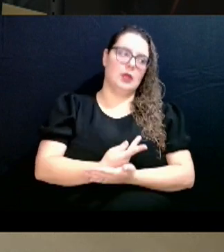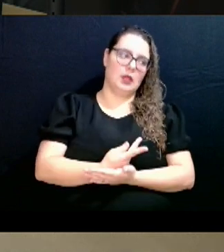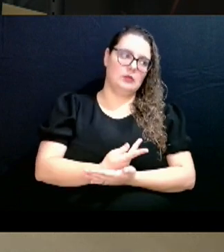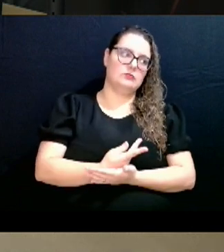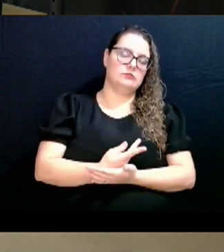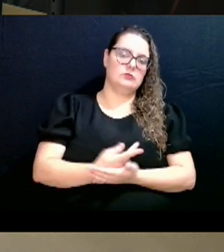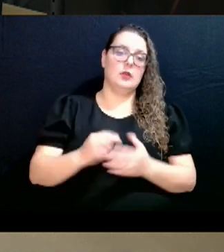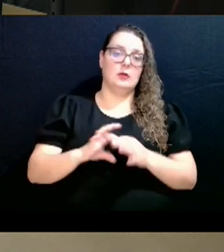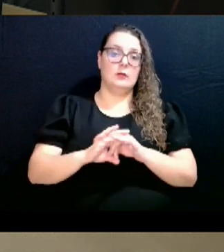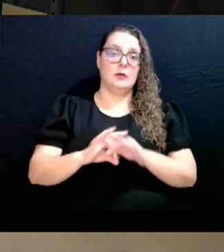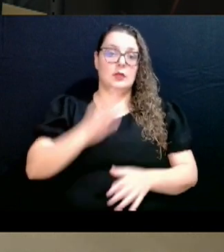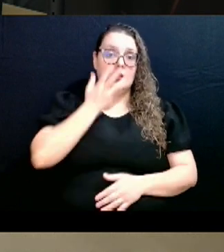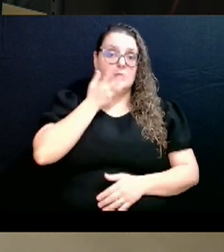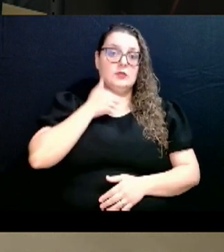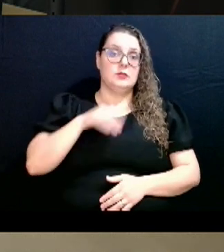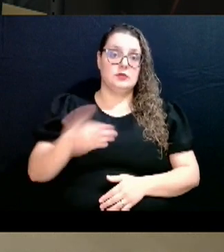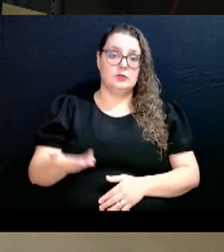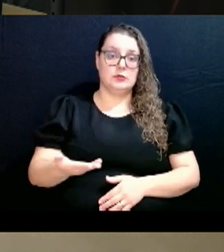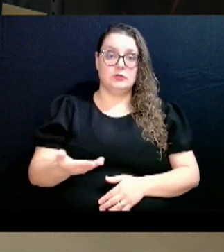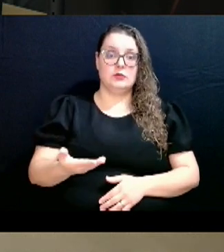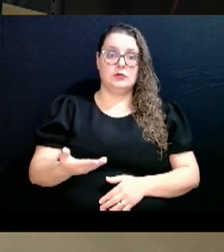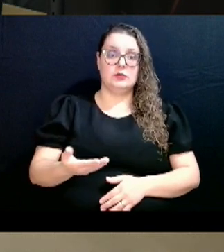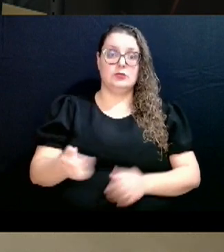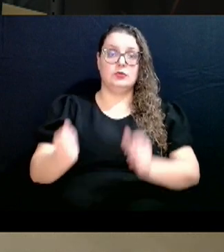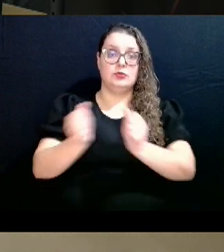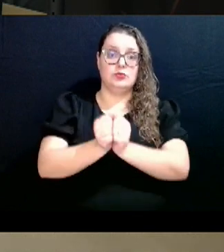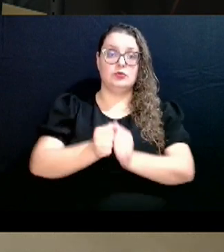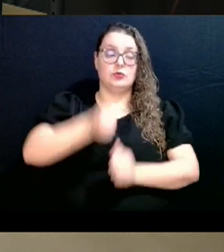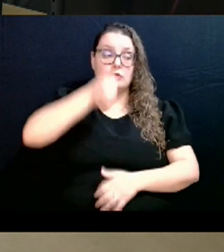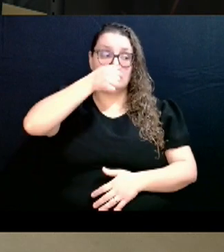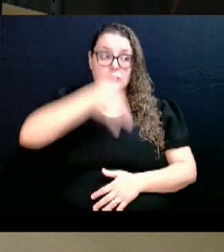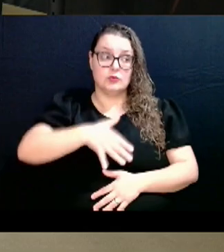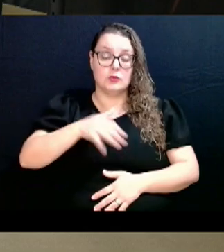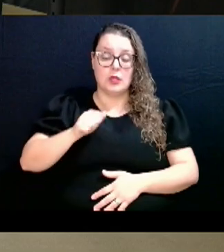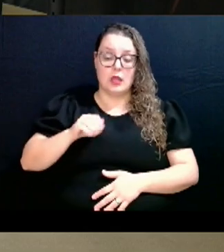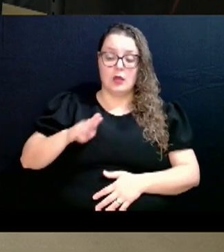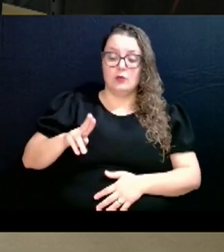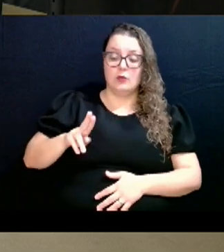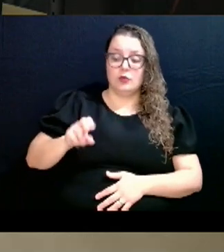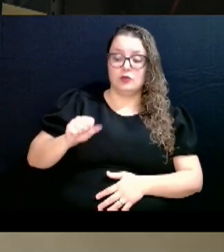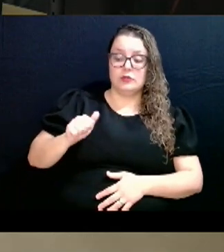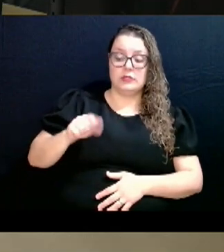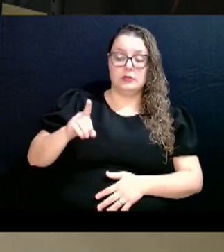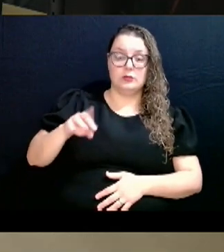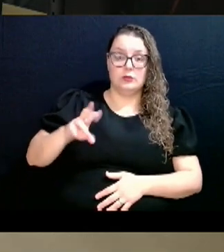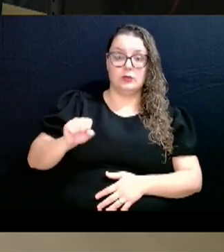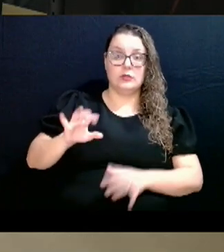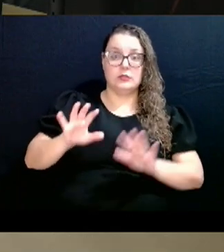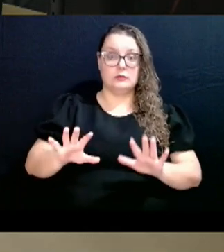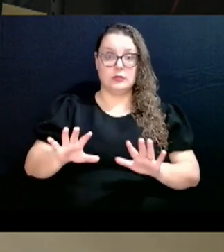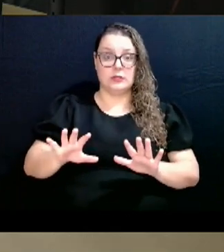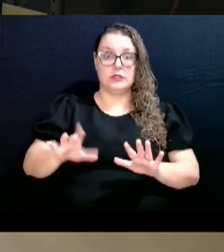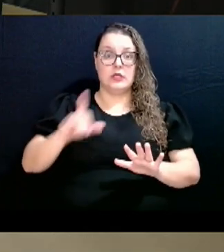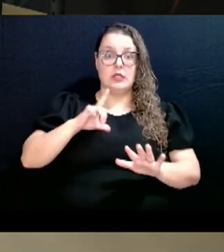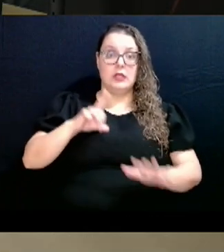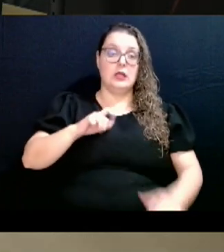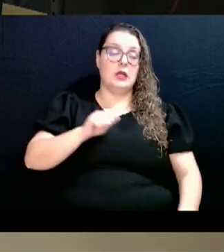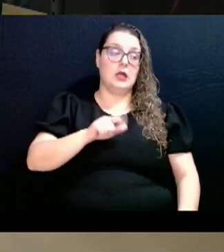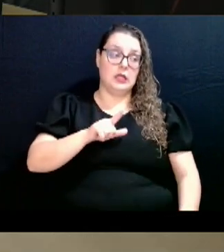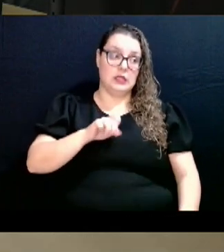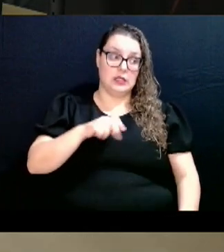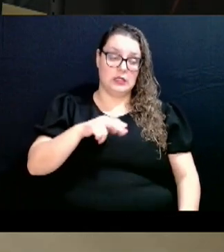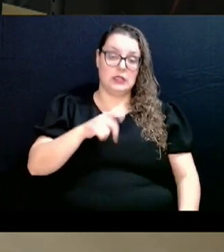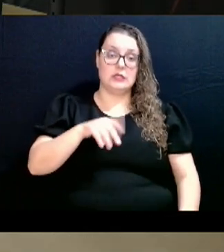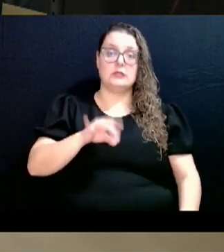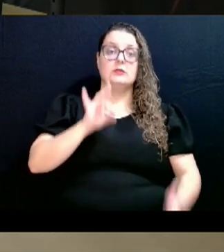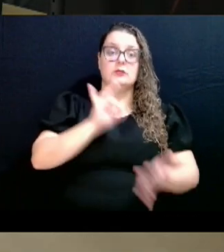crianças com os abusadores. Mas, na verdade, tirando a lei, a gente tem alienação parental de fato. O que é